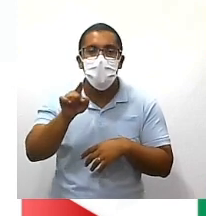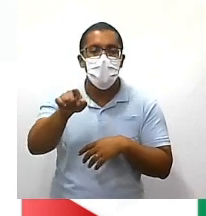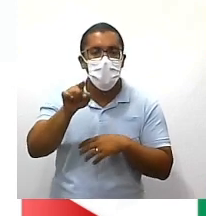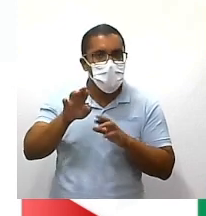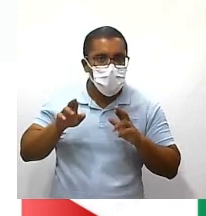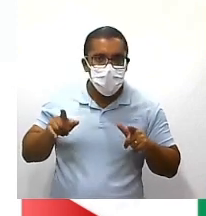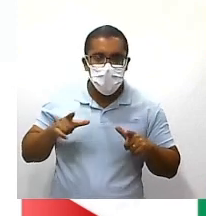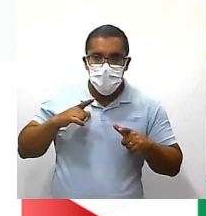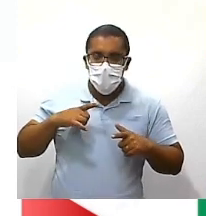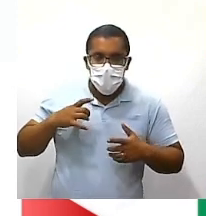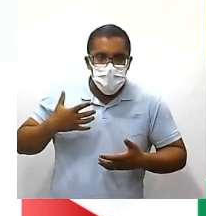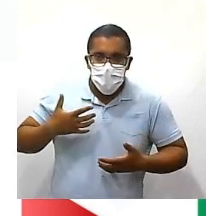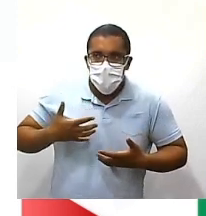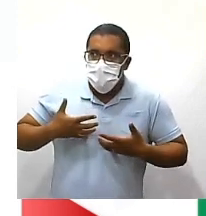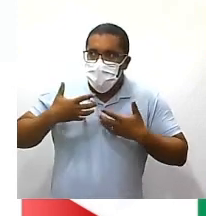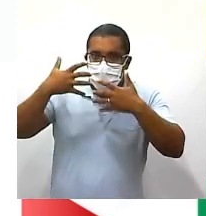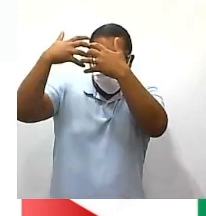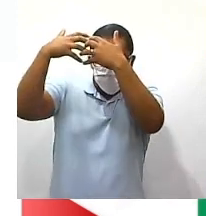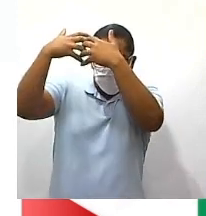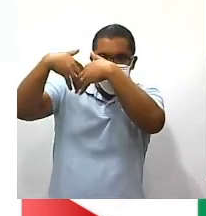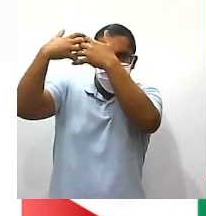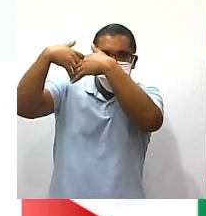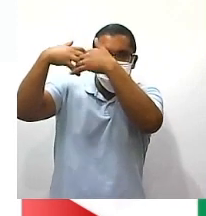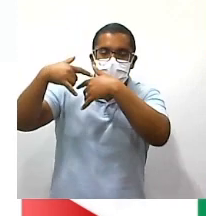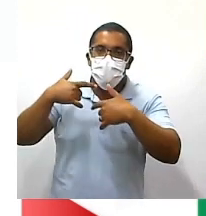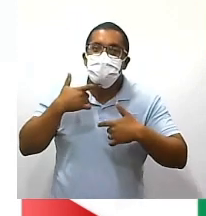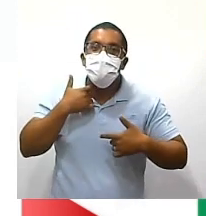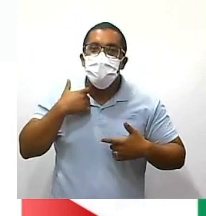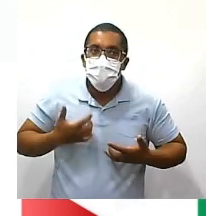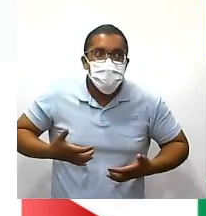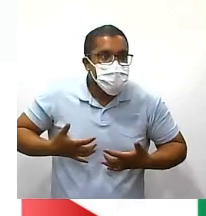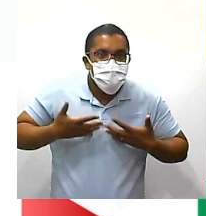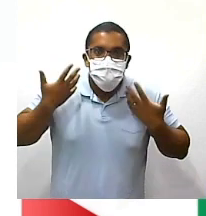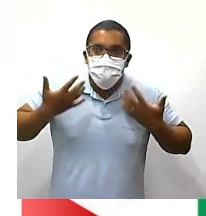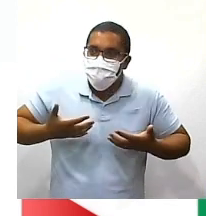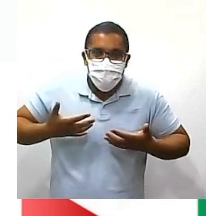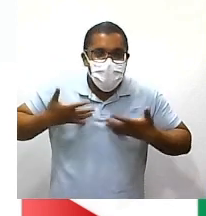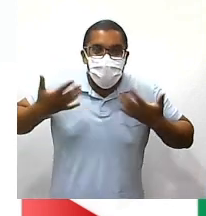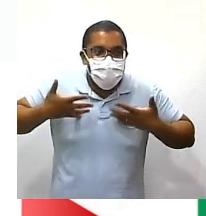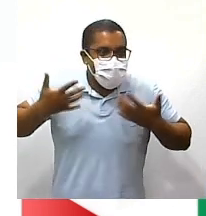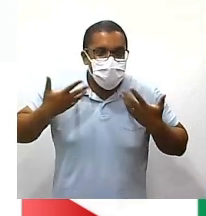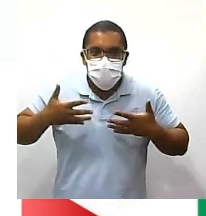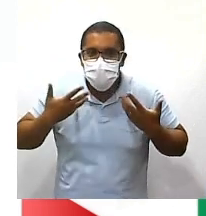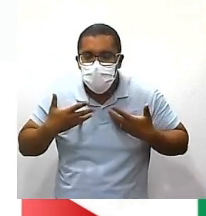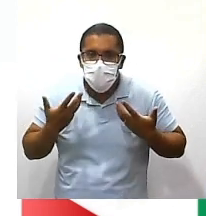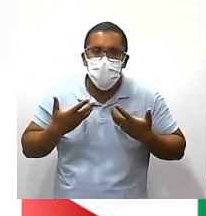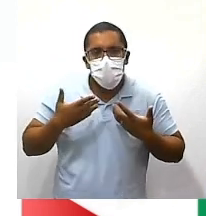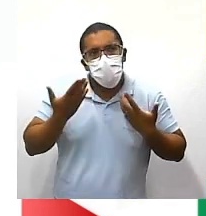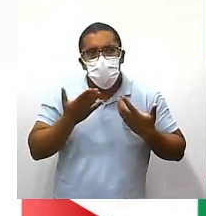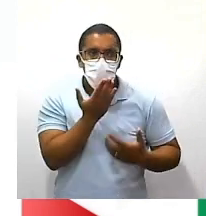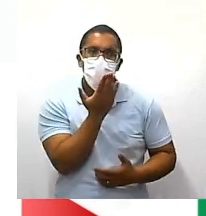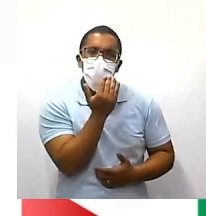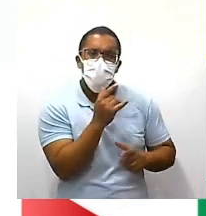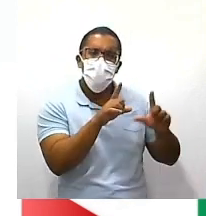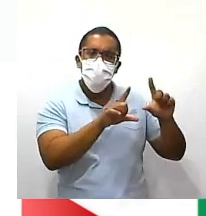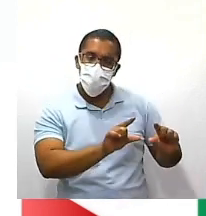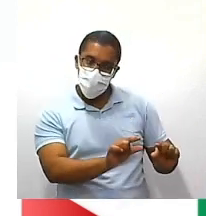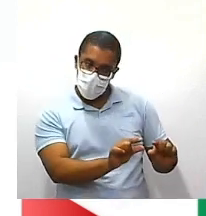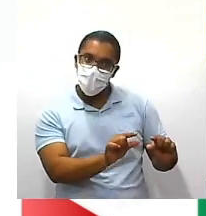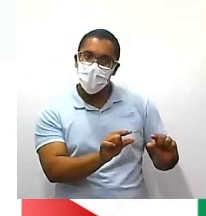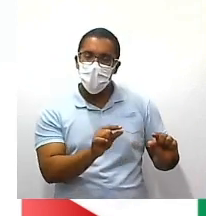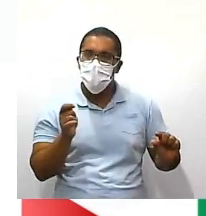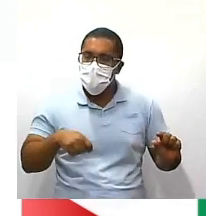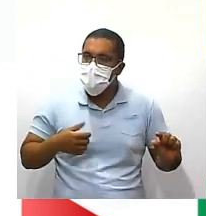deseja alcançar ali um estado de euforia e ter diminuição do apetite, ou